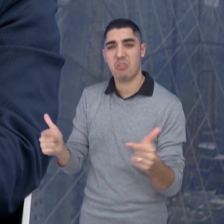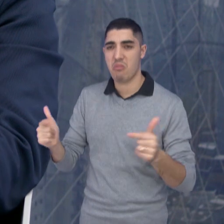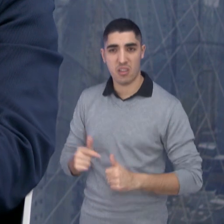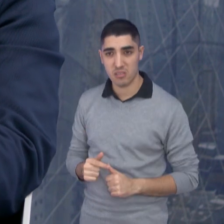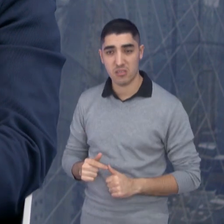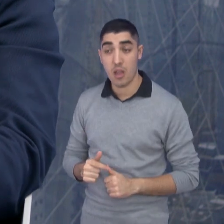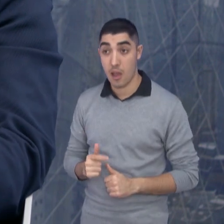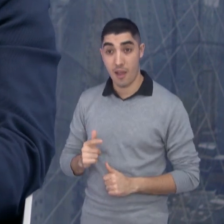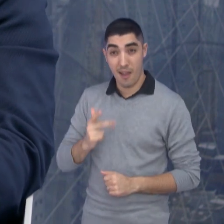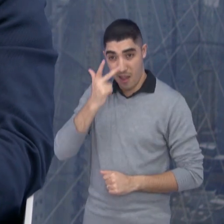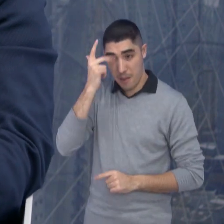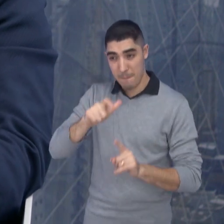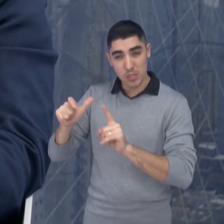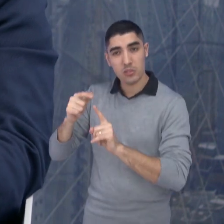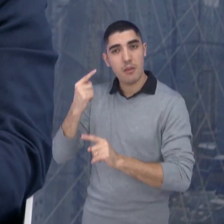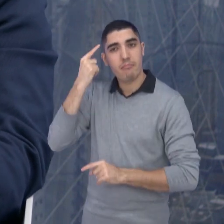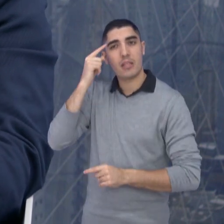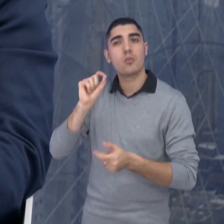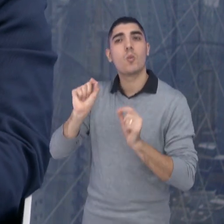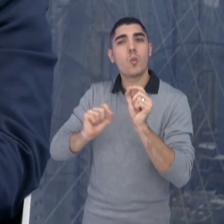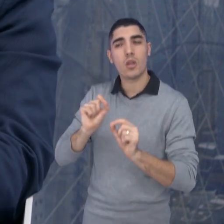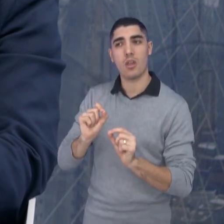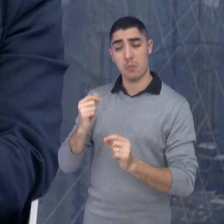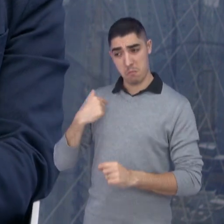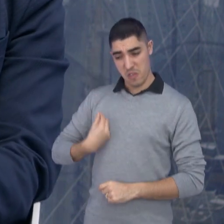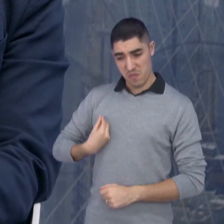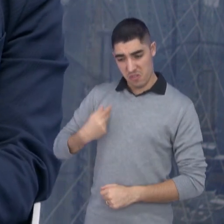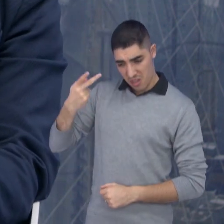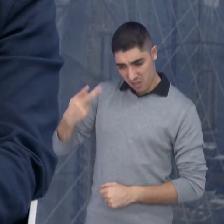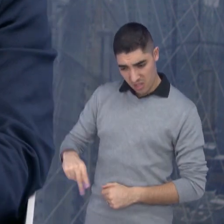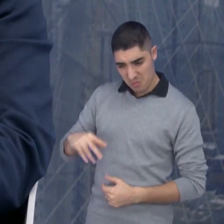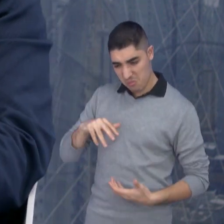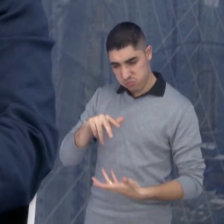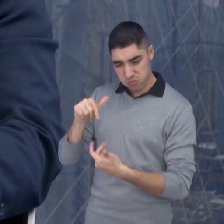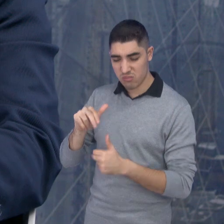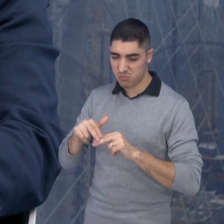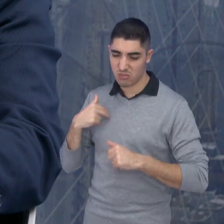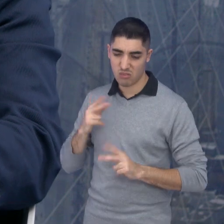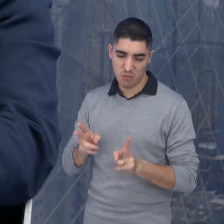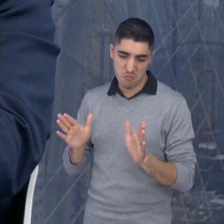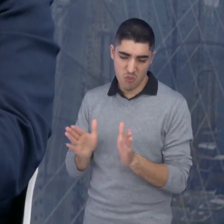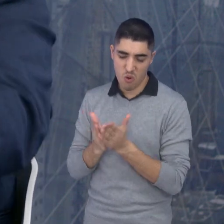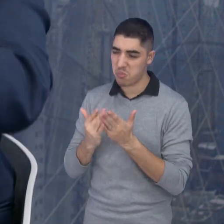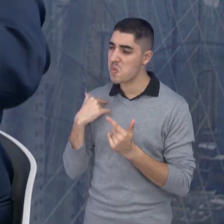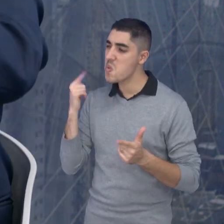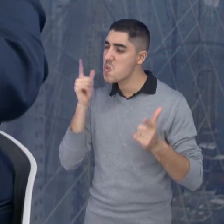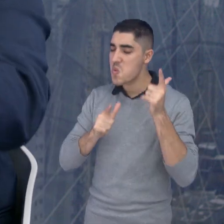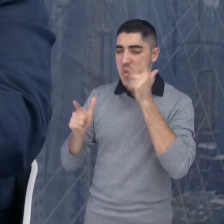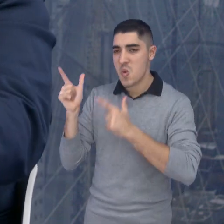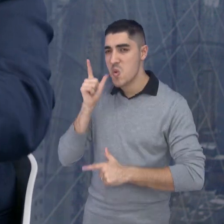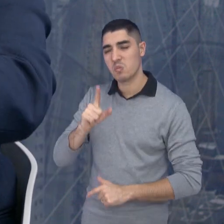na sua estadia nesse planeta, o tempo que tiver, é justamente essa vida desprovida de muita condição. Romper